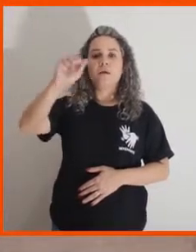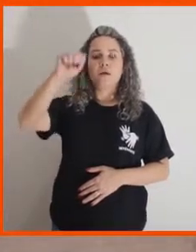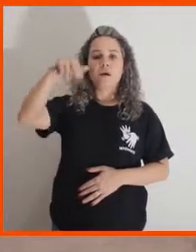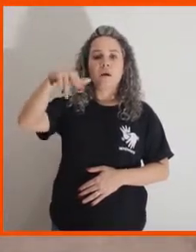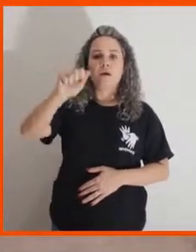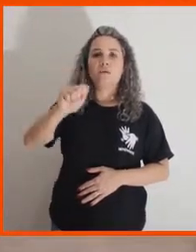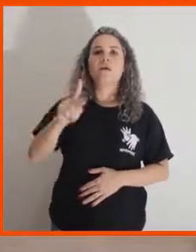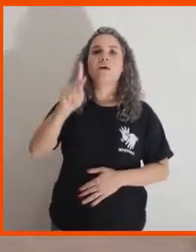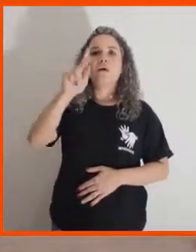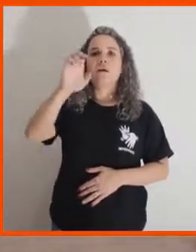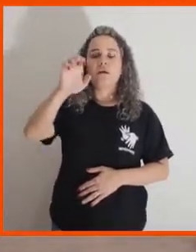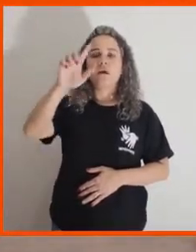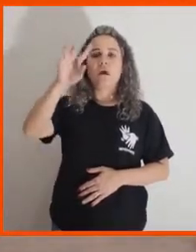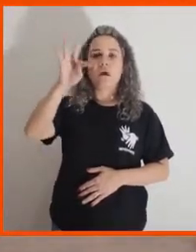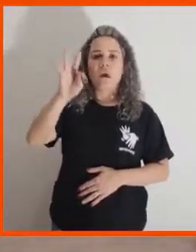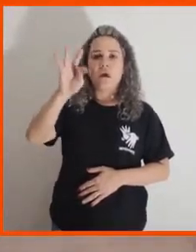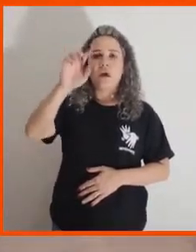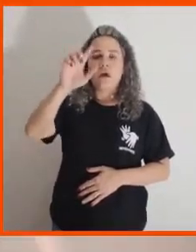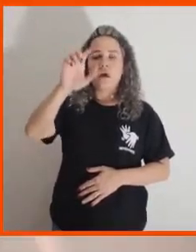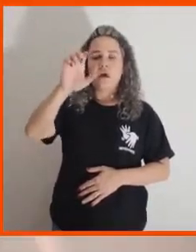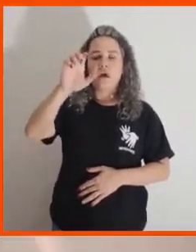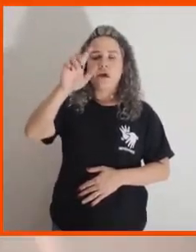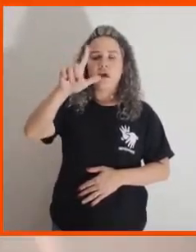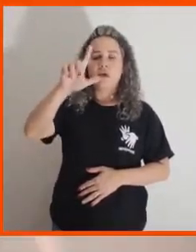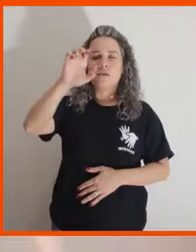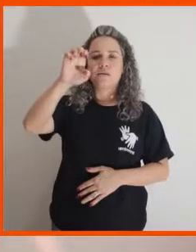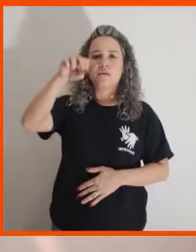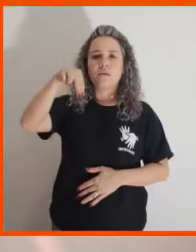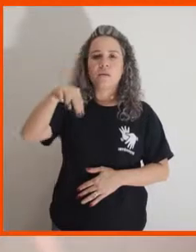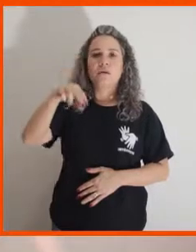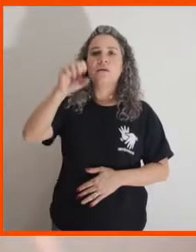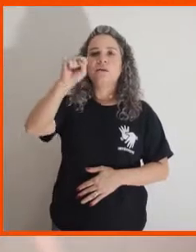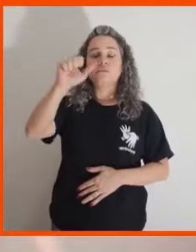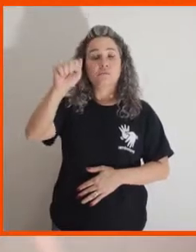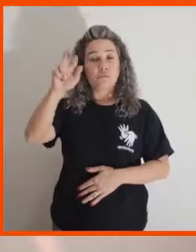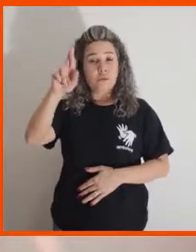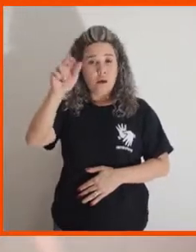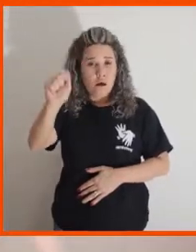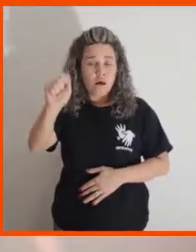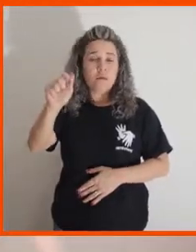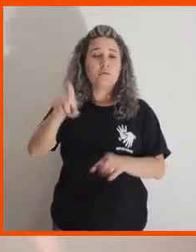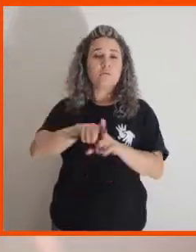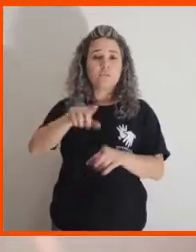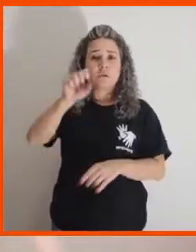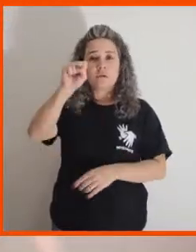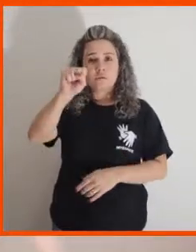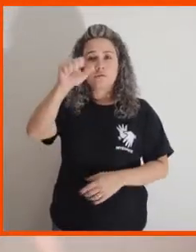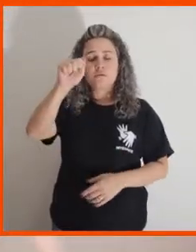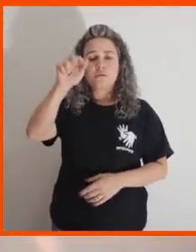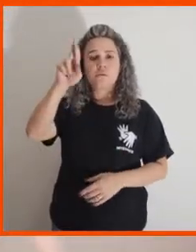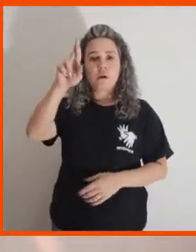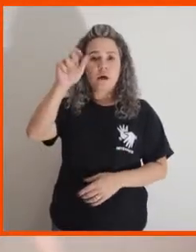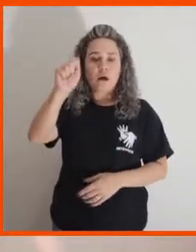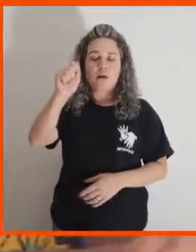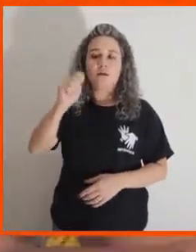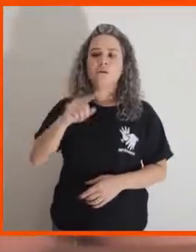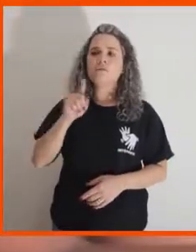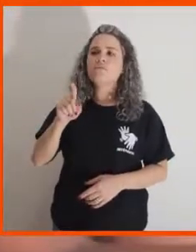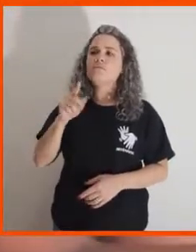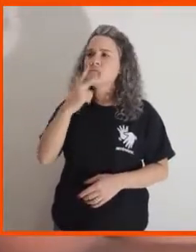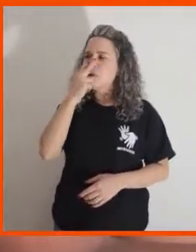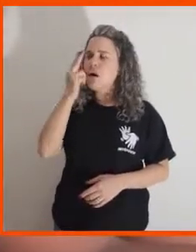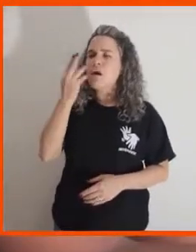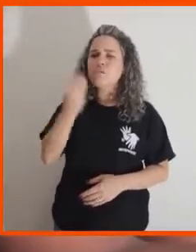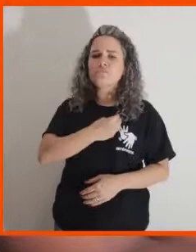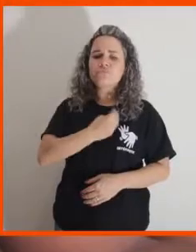Rosana. Mariana. Kathleen. Sara. Sara. Então, Mariana, como morar no São Domingos? Ah, eu acho muito legal morar no São Domingos. Tenho